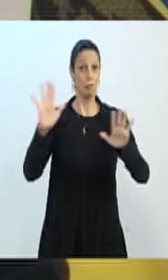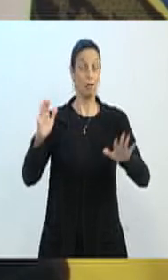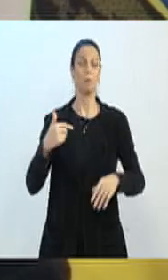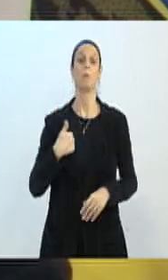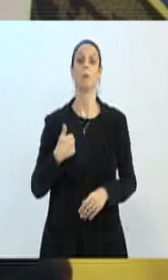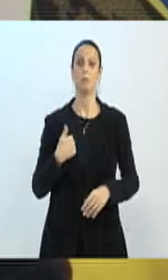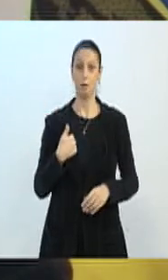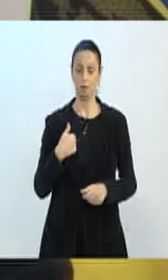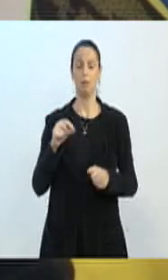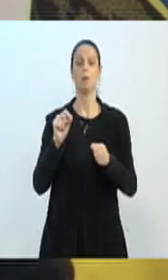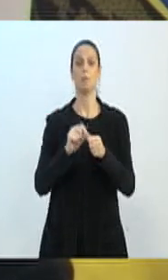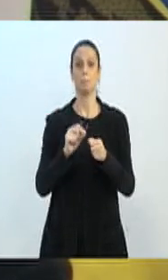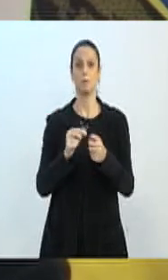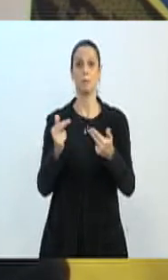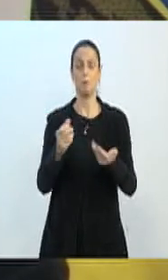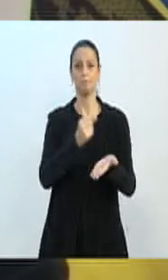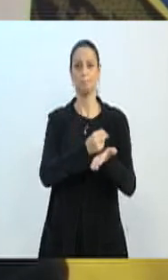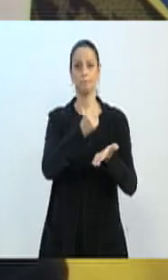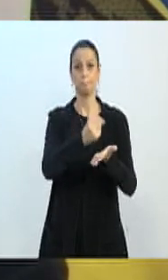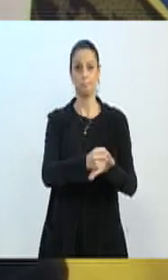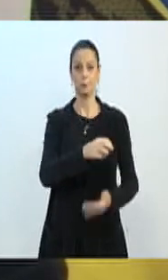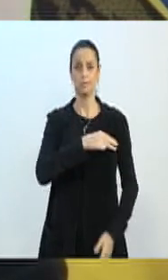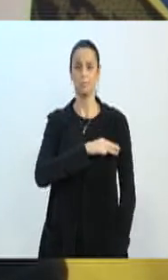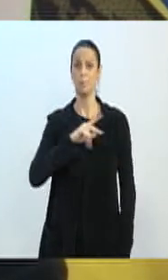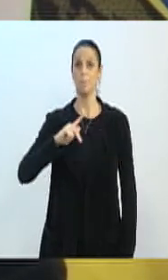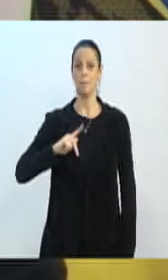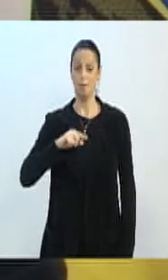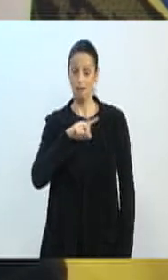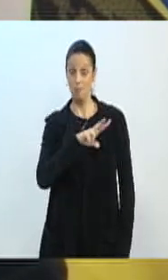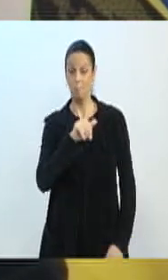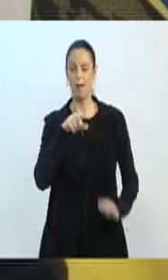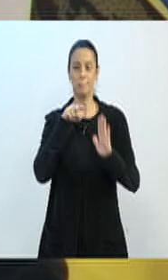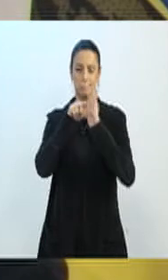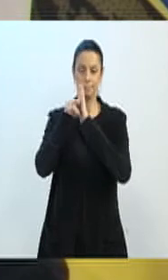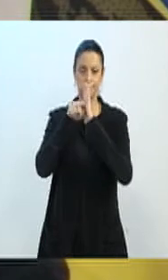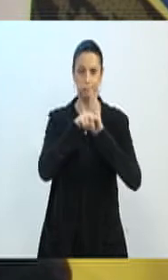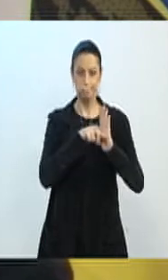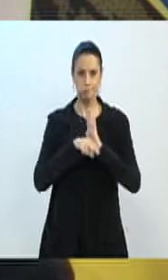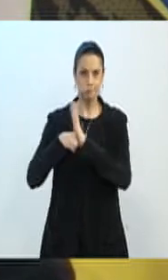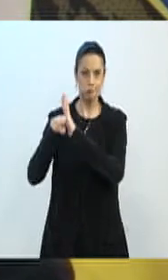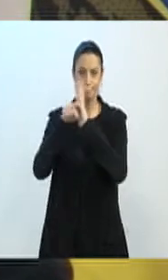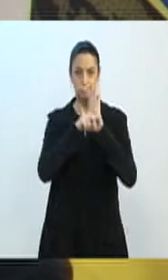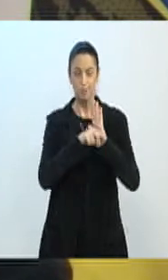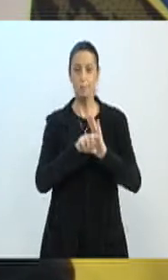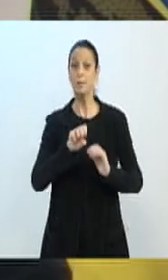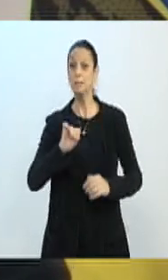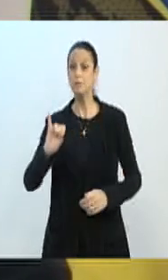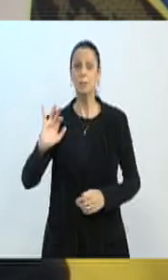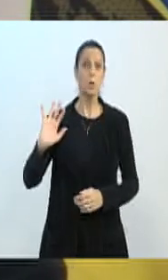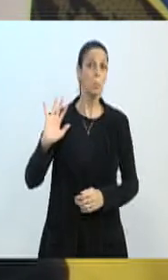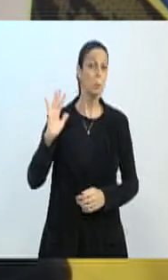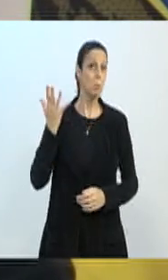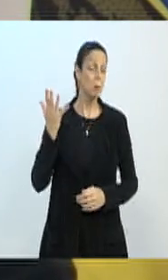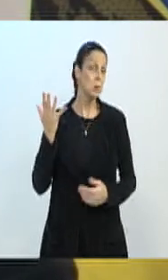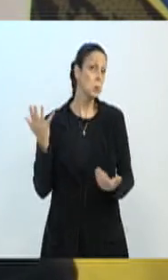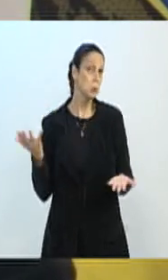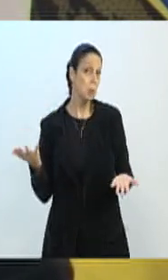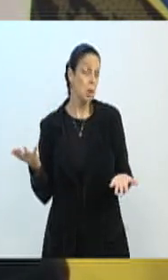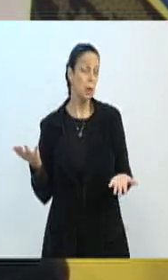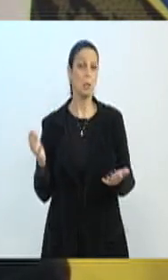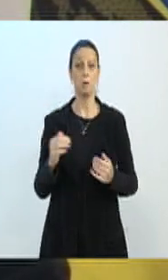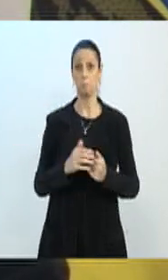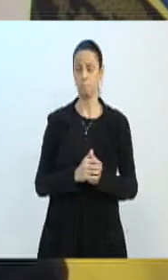o mesmo protocolo no Mp MP vai investigar se ok aqui porventura alguém que